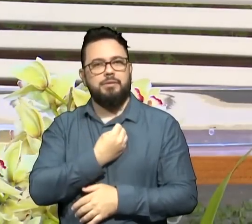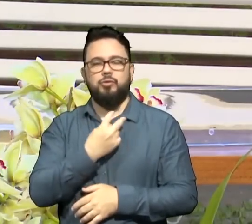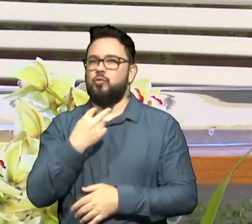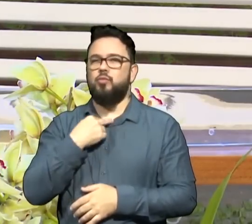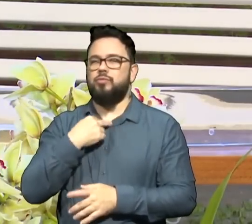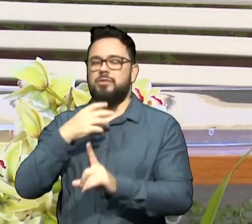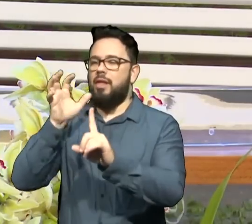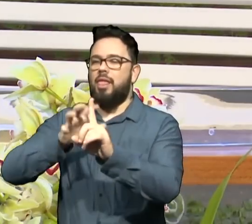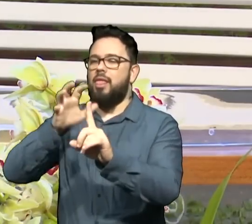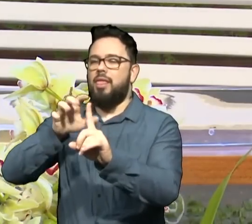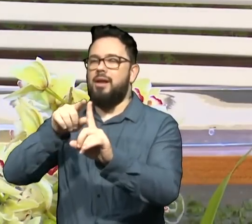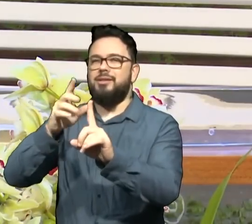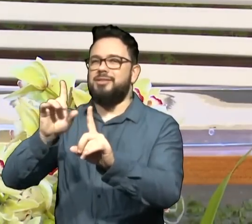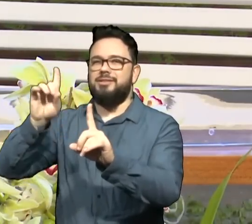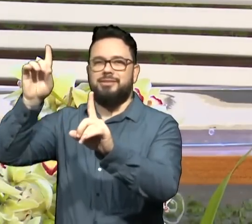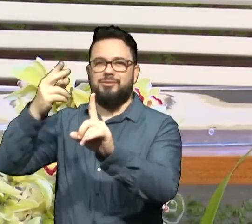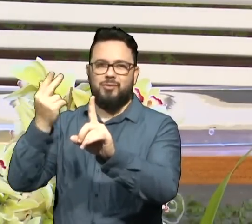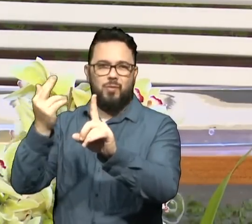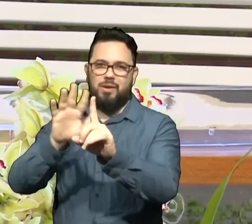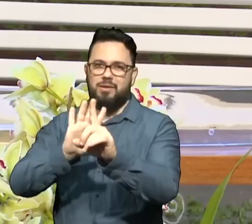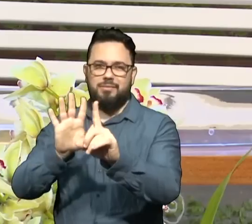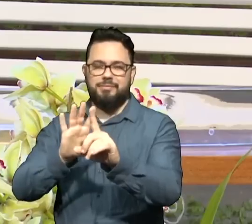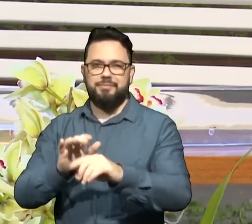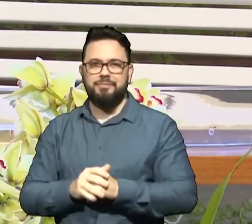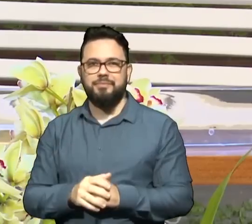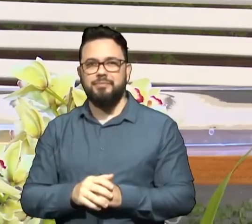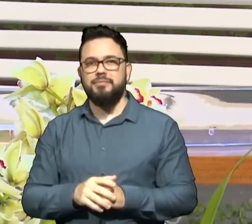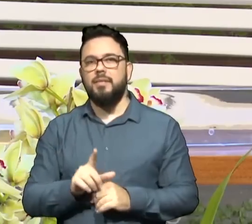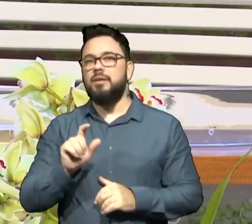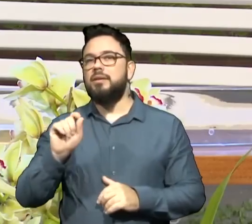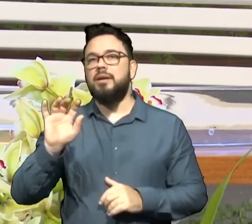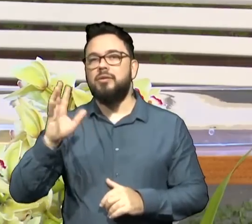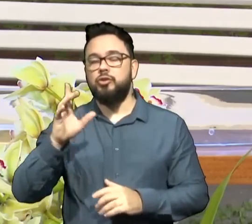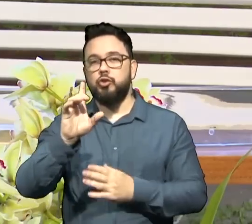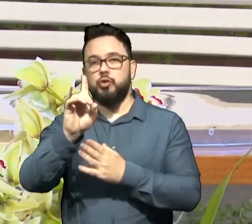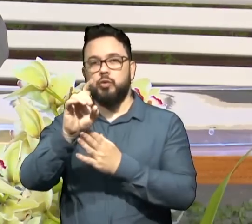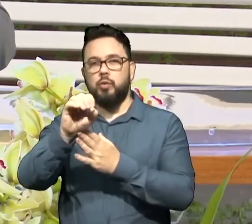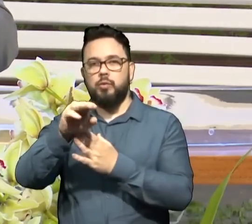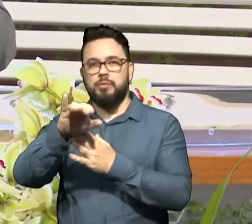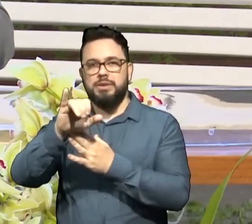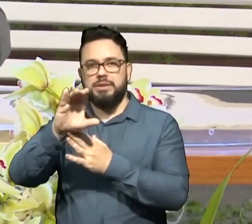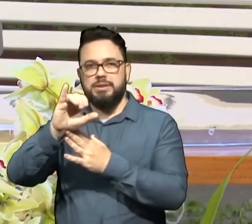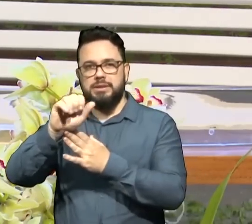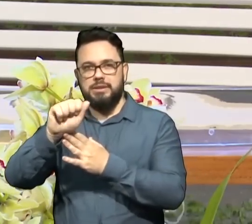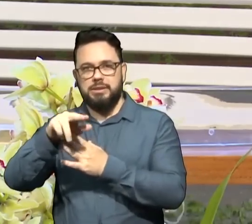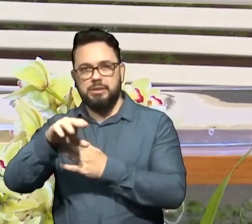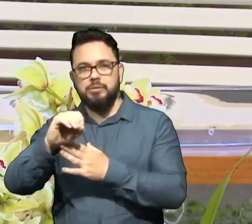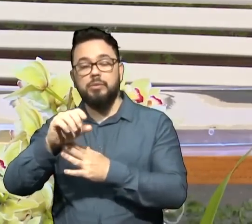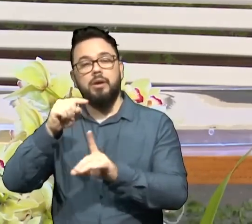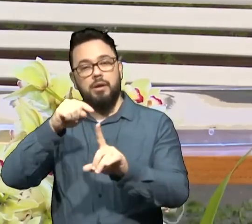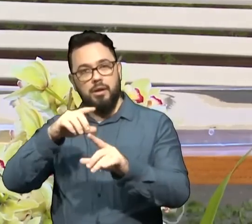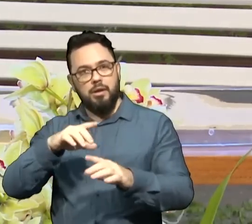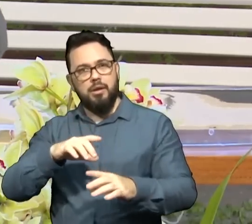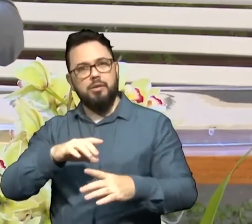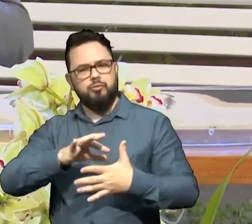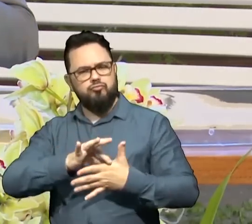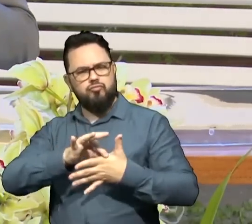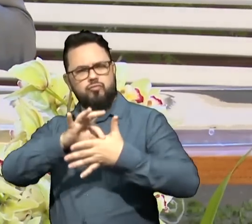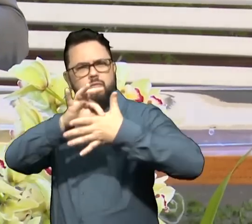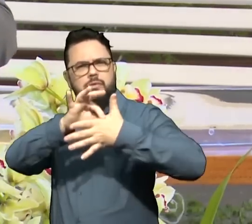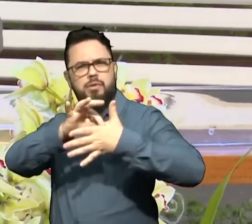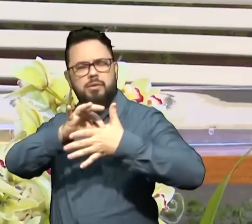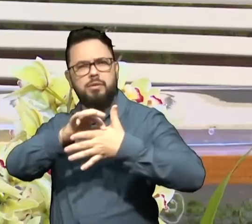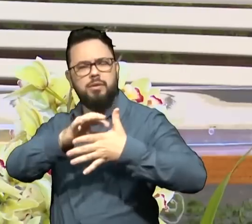adorado como um Deus mas sabe o que que aconteceu na época de Domiciano Domiciano foi um Imperador Implacável que assumiu